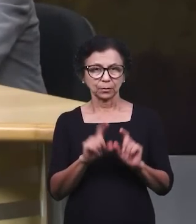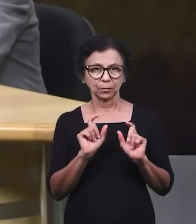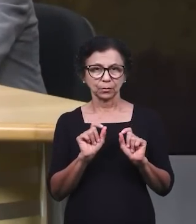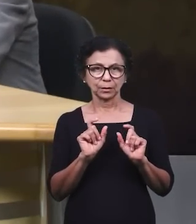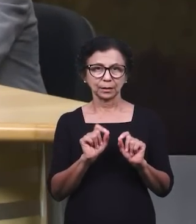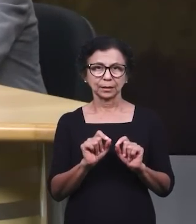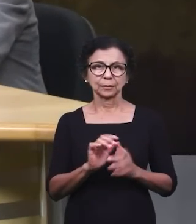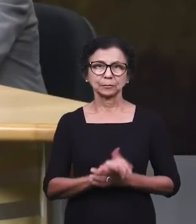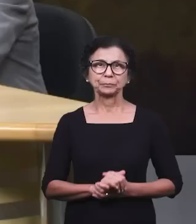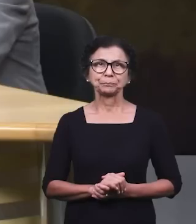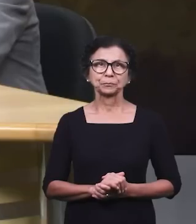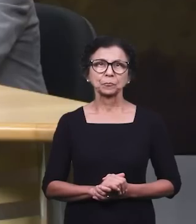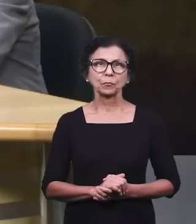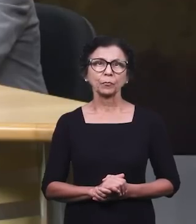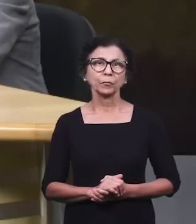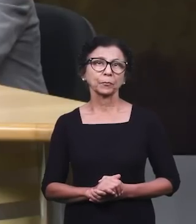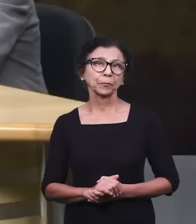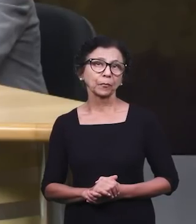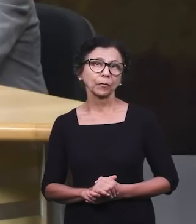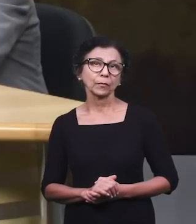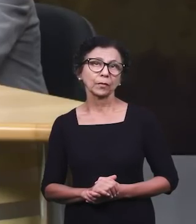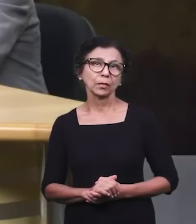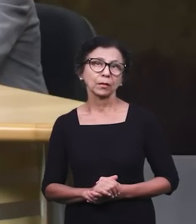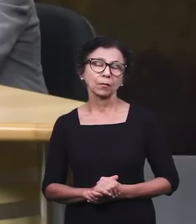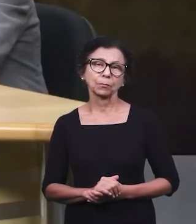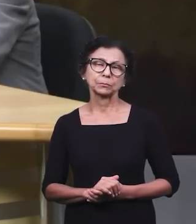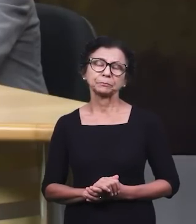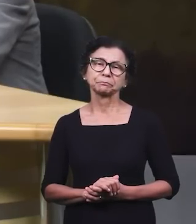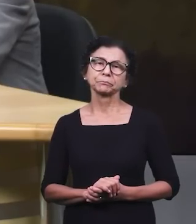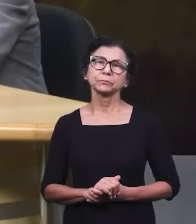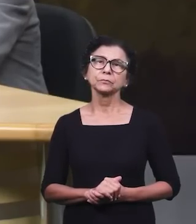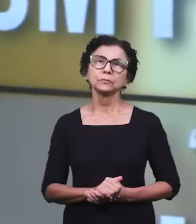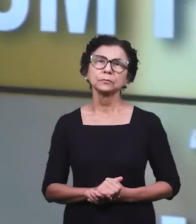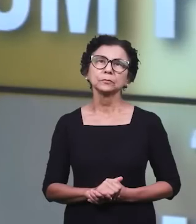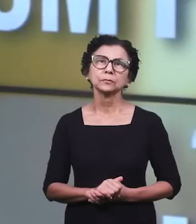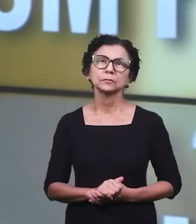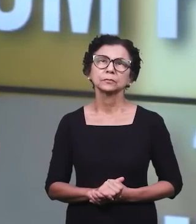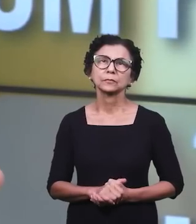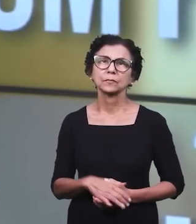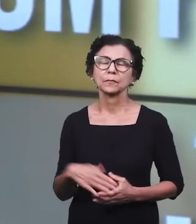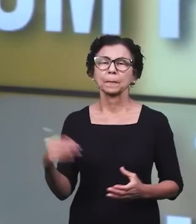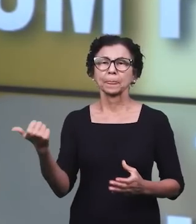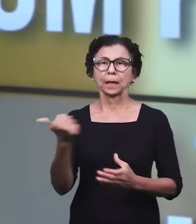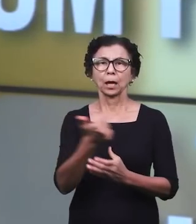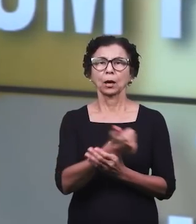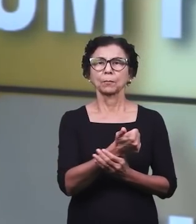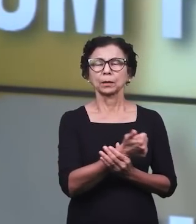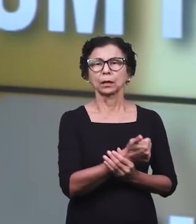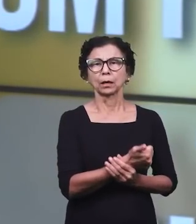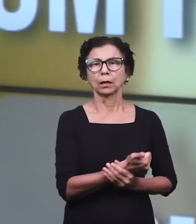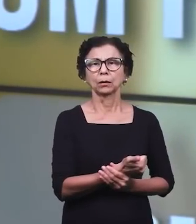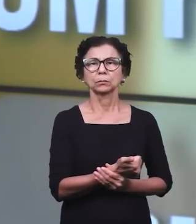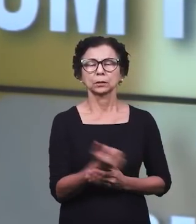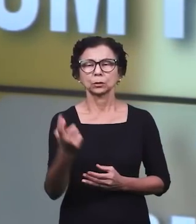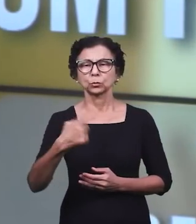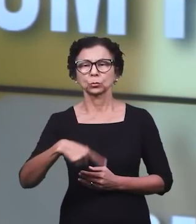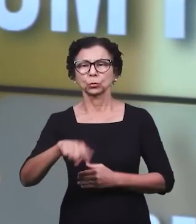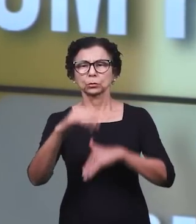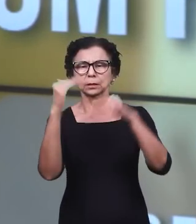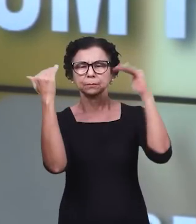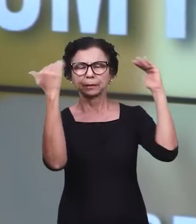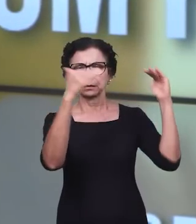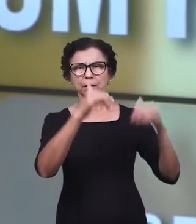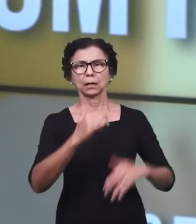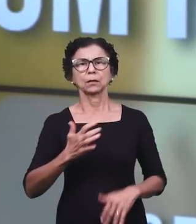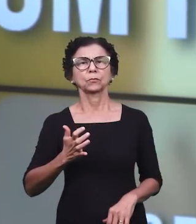veja bem, né, o Wallace e Josias, o próprio Abraão podia ir lá fazer isso. Inclusive, o Abraão era um homem muito respeitado, é um homem de muitas